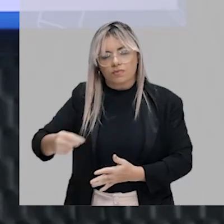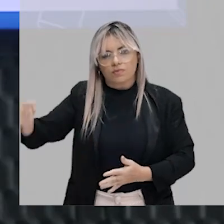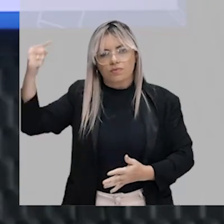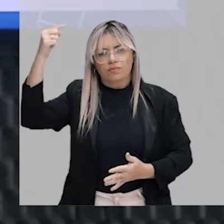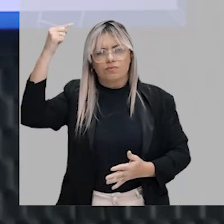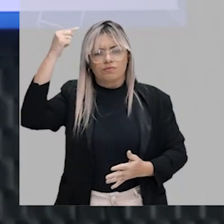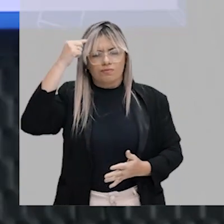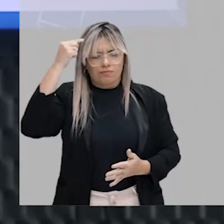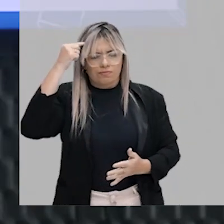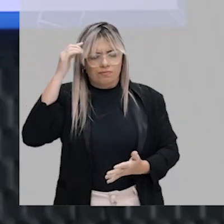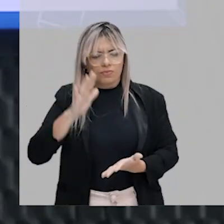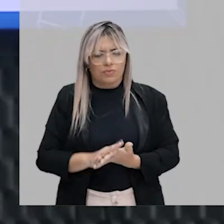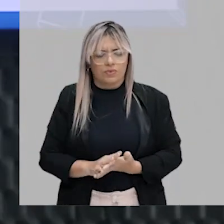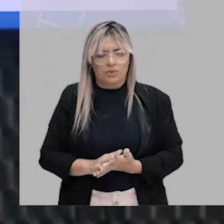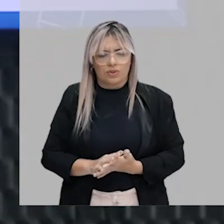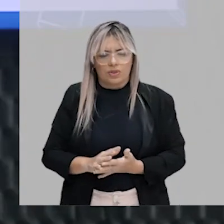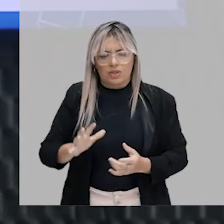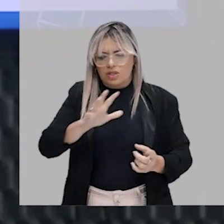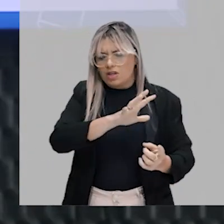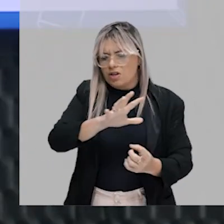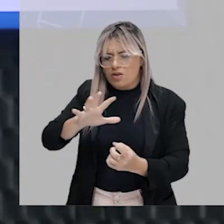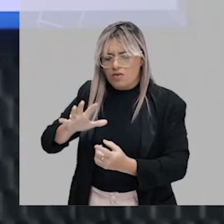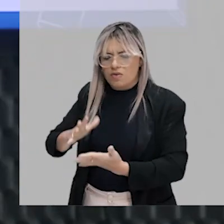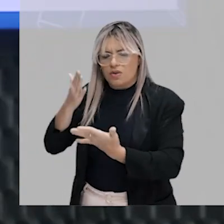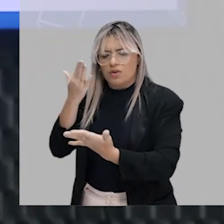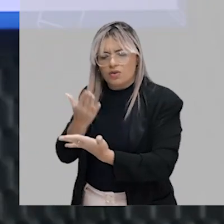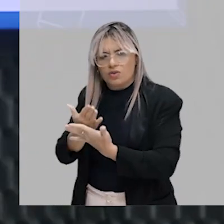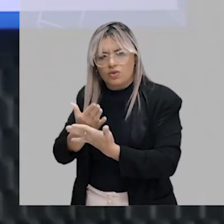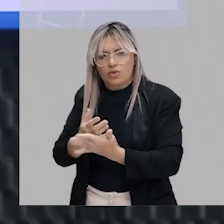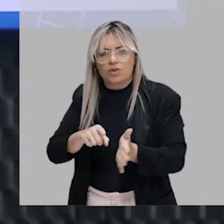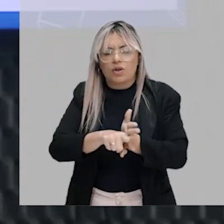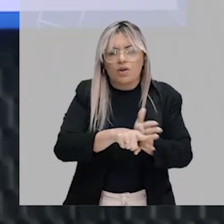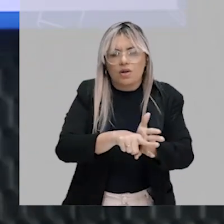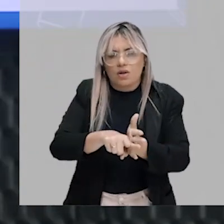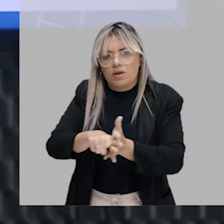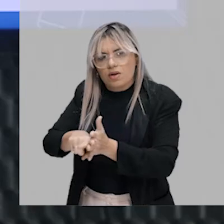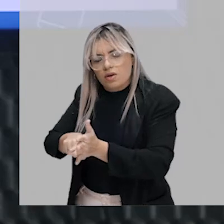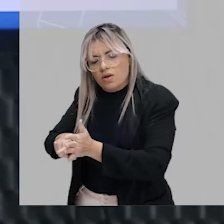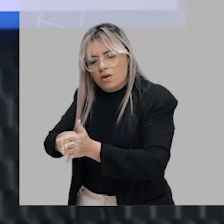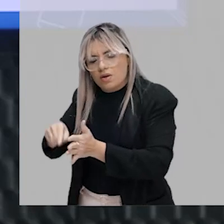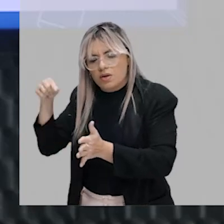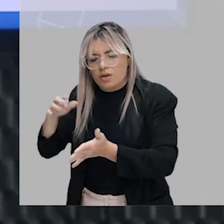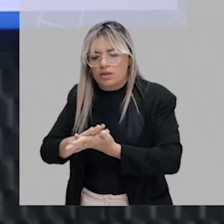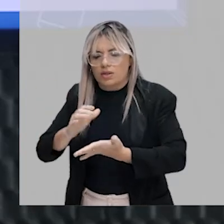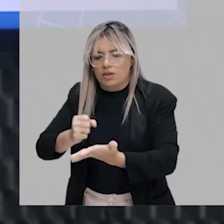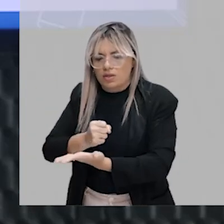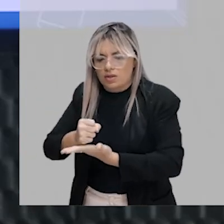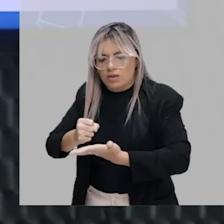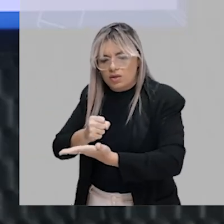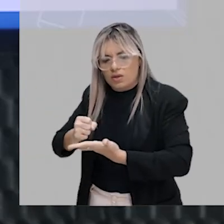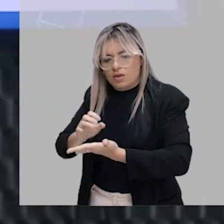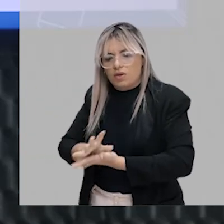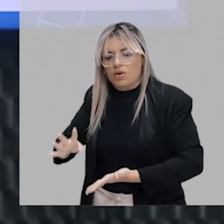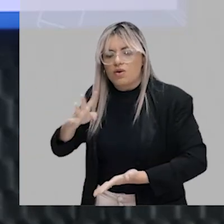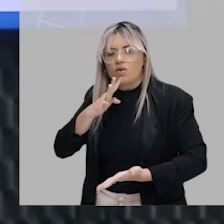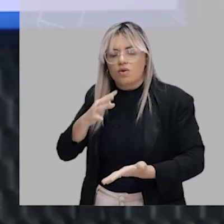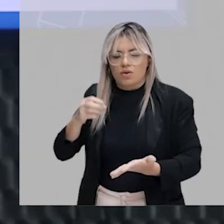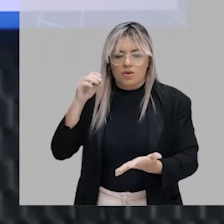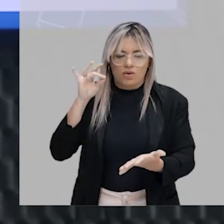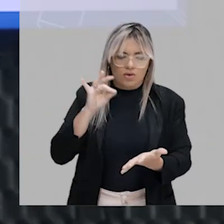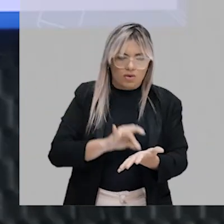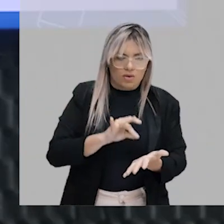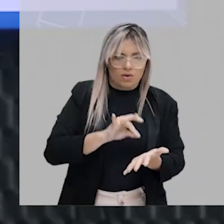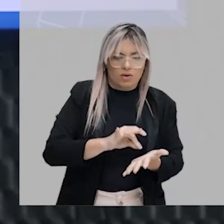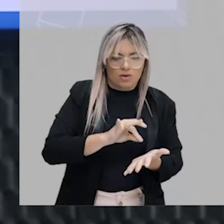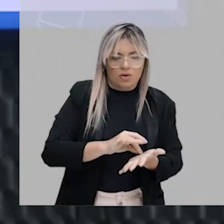no trabalho do Augusto Comte e pauta-se na ideia de que o conhecimento verdadeiro só pode ser obtido por